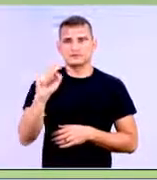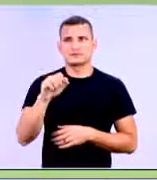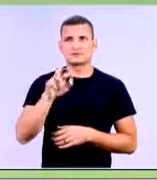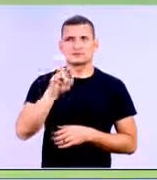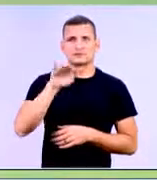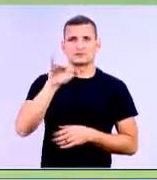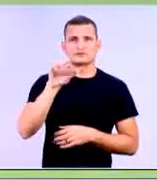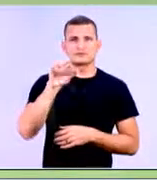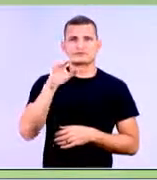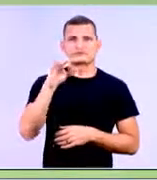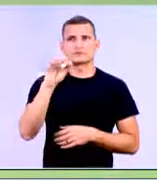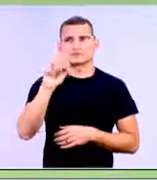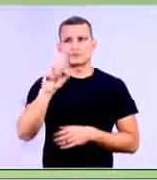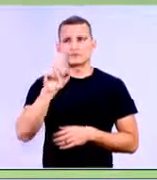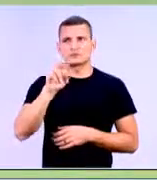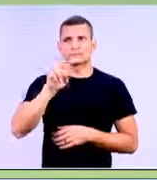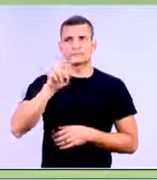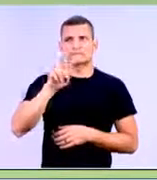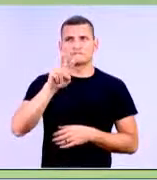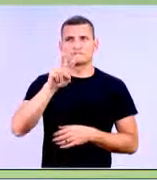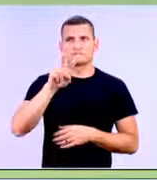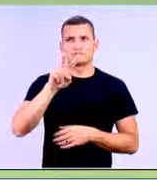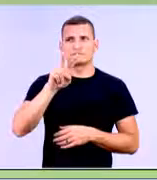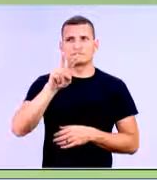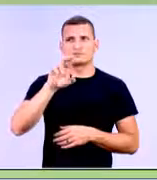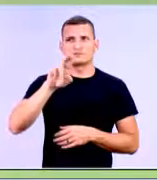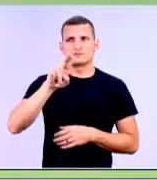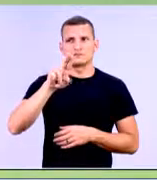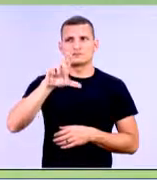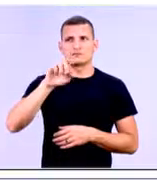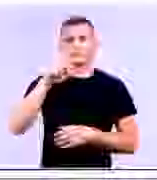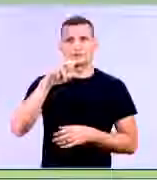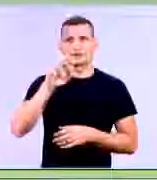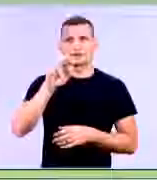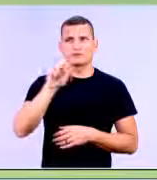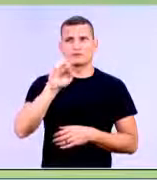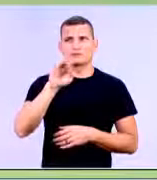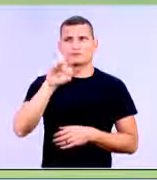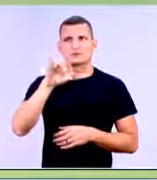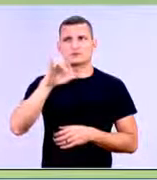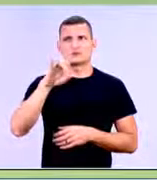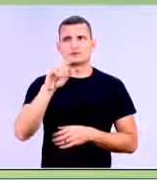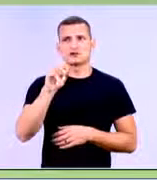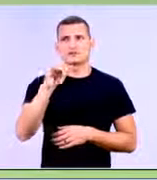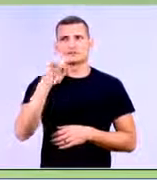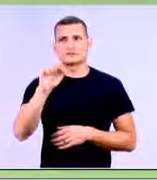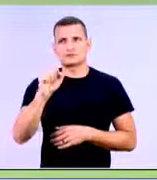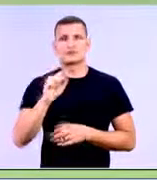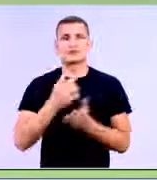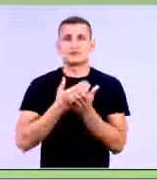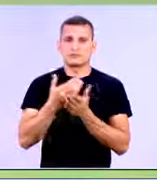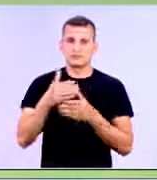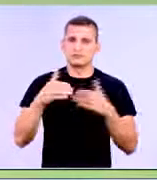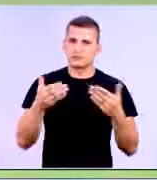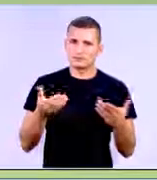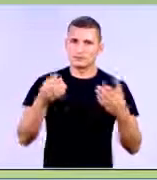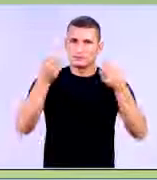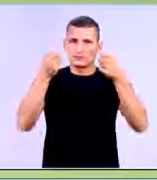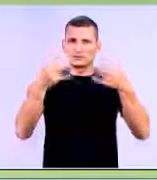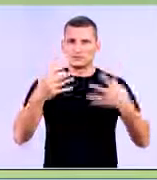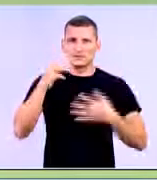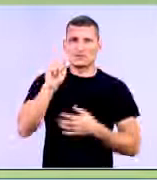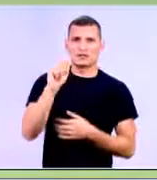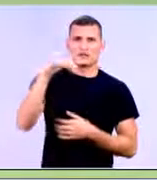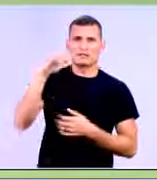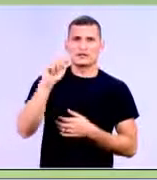riscos, as vulnerabilidades e as falhas. Vamos começar então falando da